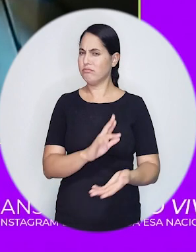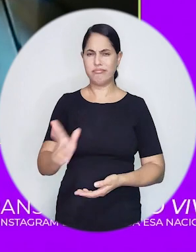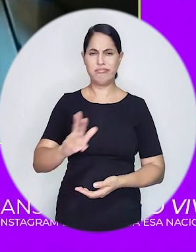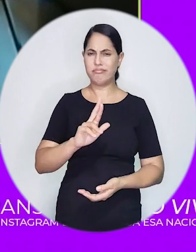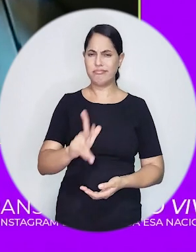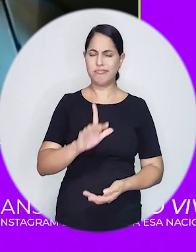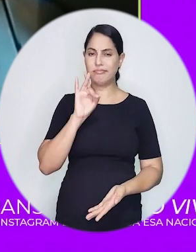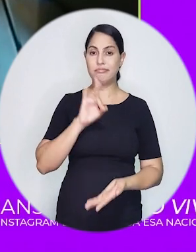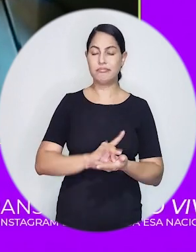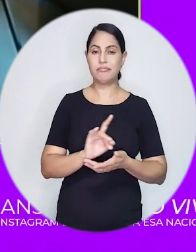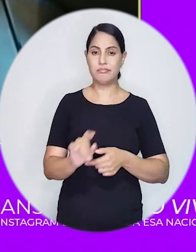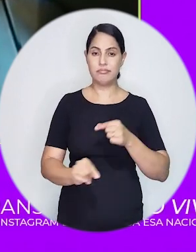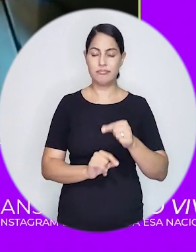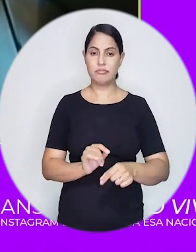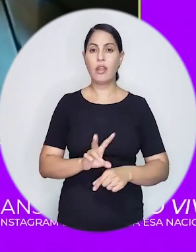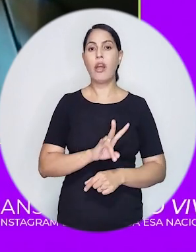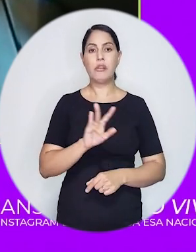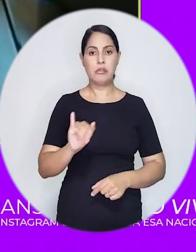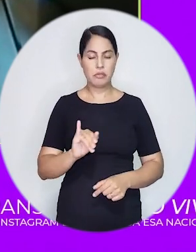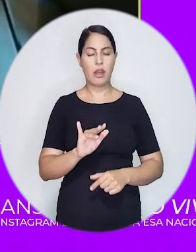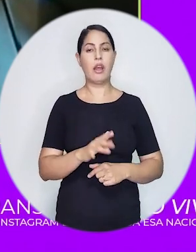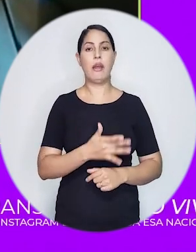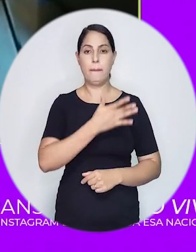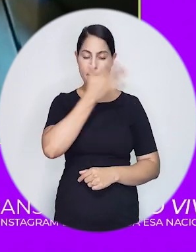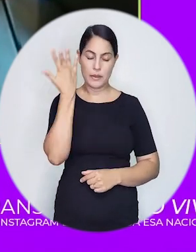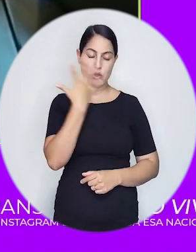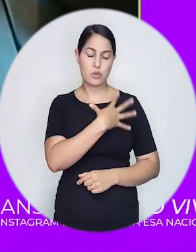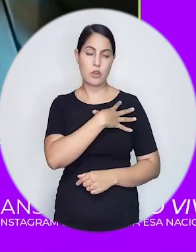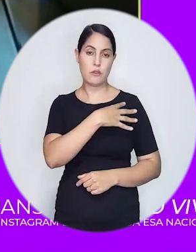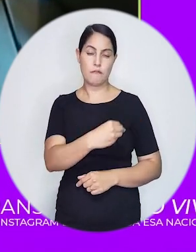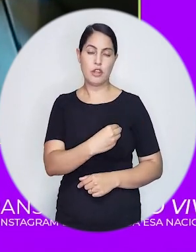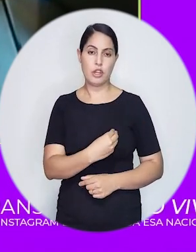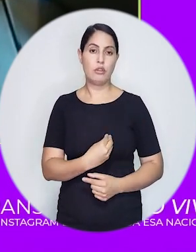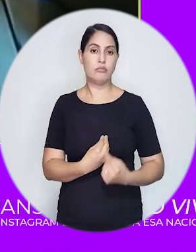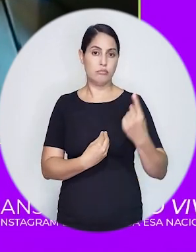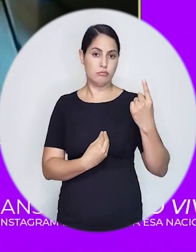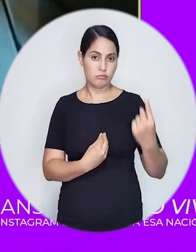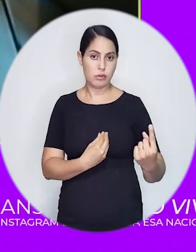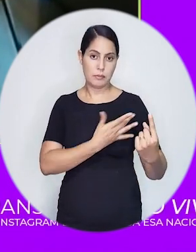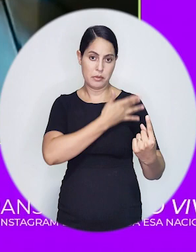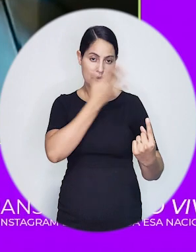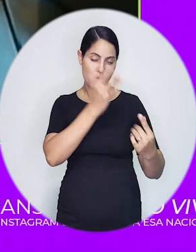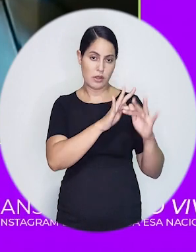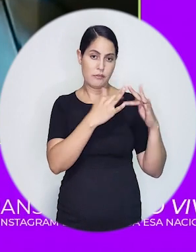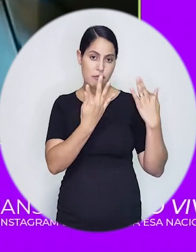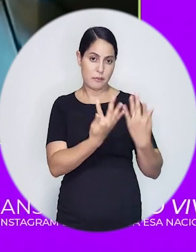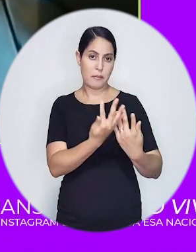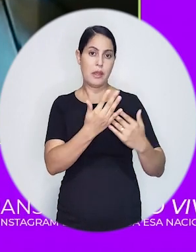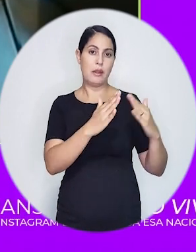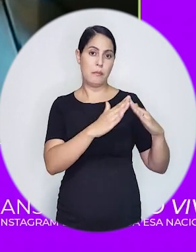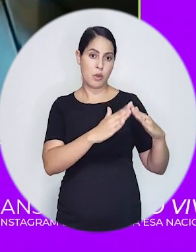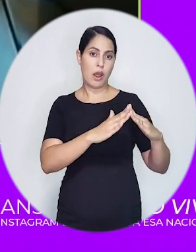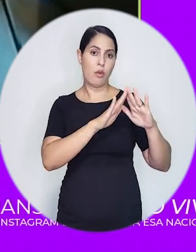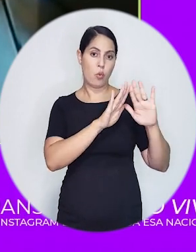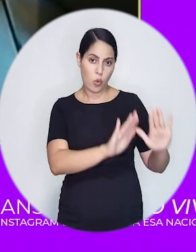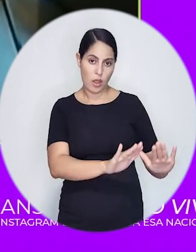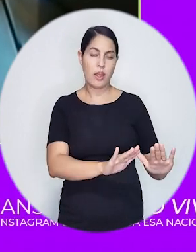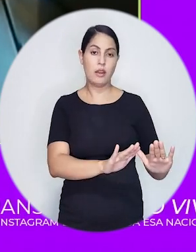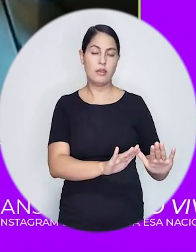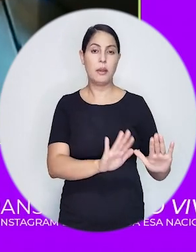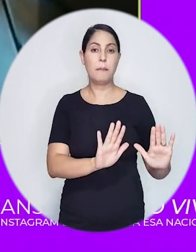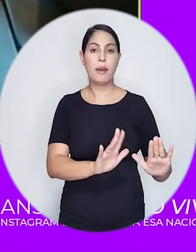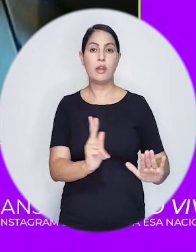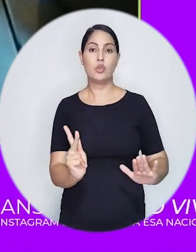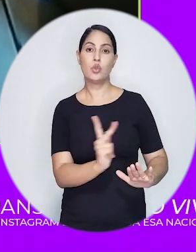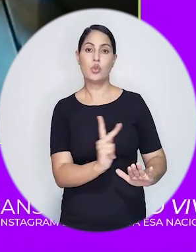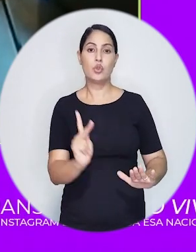na verdade, na guarda compartilhada eu vou ter uma base de residência, ou seja, os filhos vão morar com um dos genitores, apenas o poder